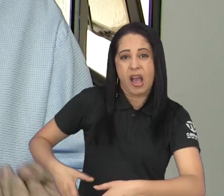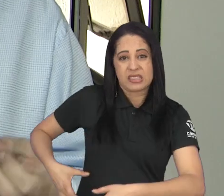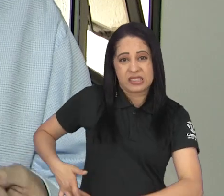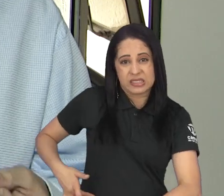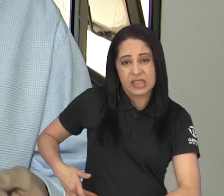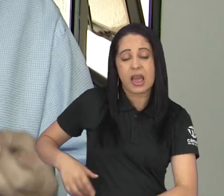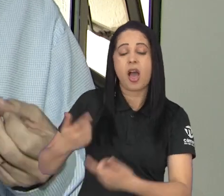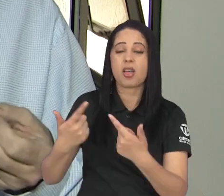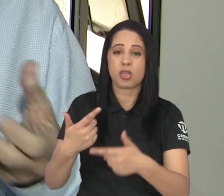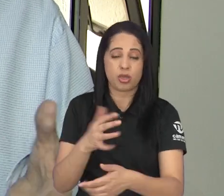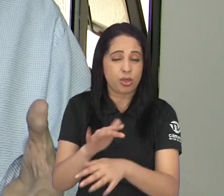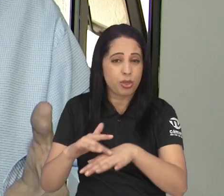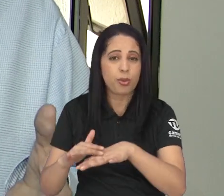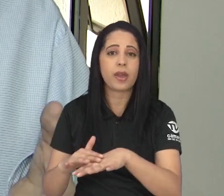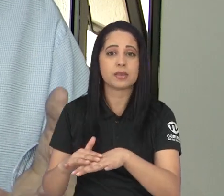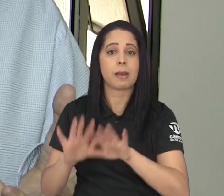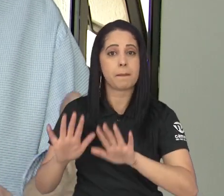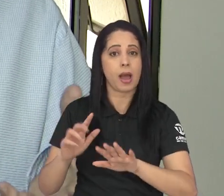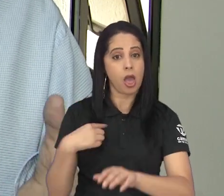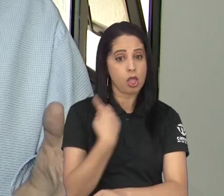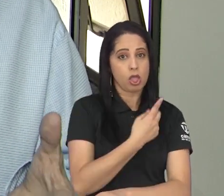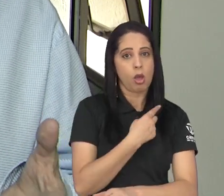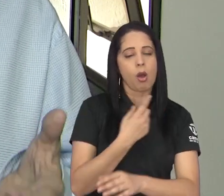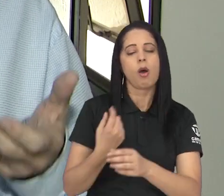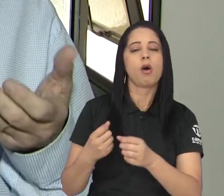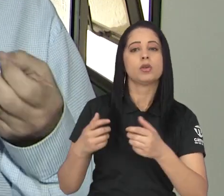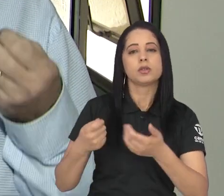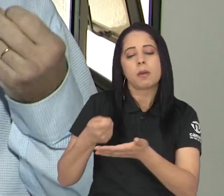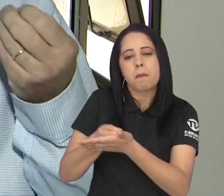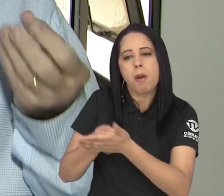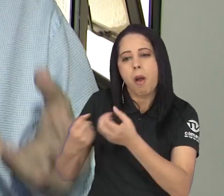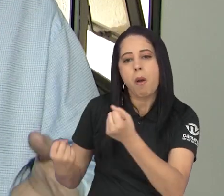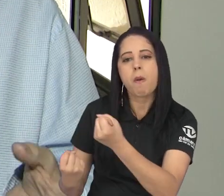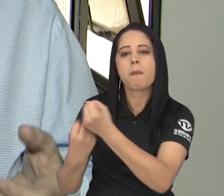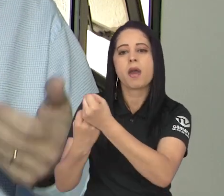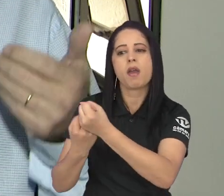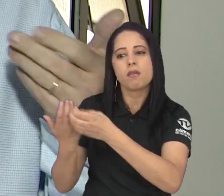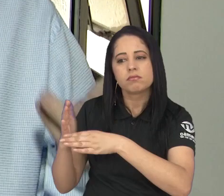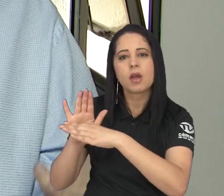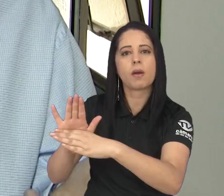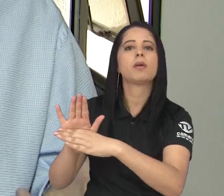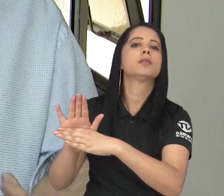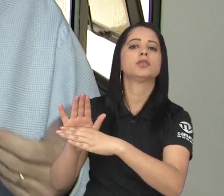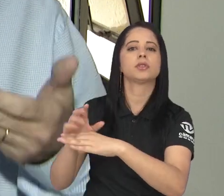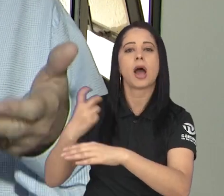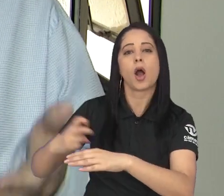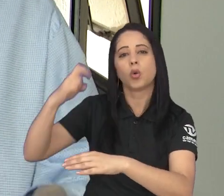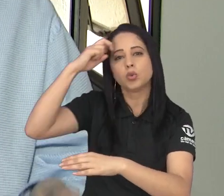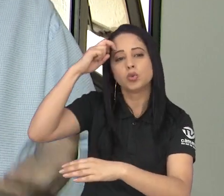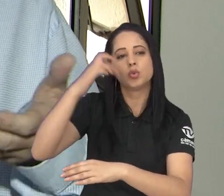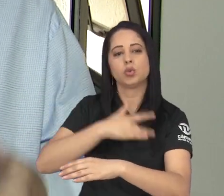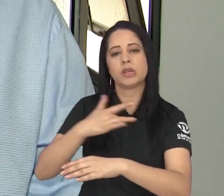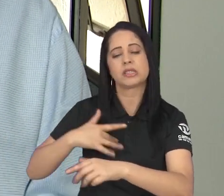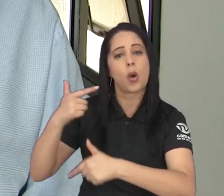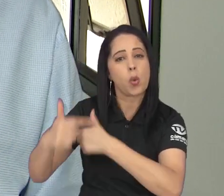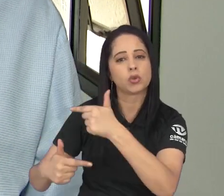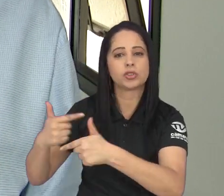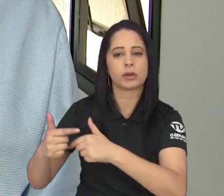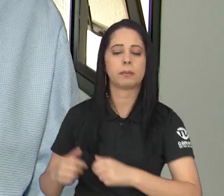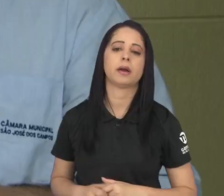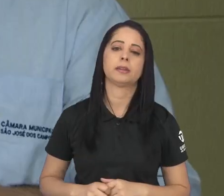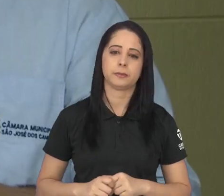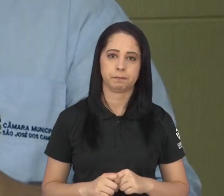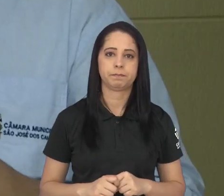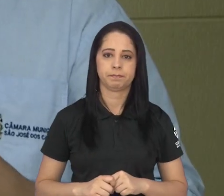principal da câmera né apoiar projetos que possam atuar tanto na saúde no trabalho e na cultura da população